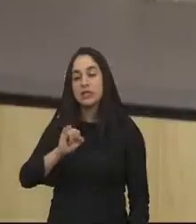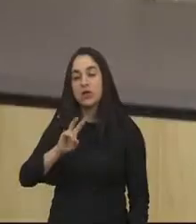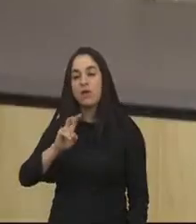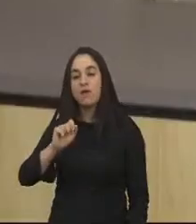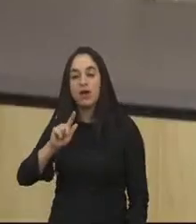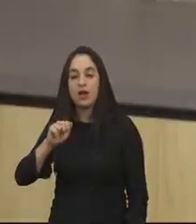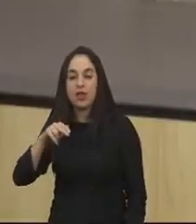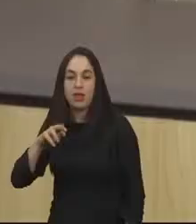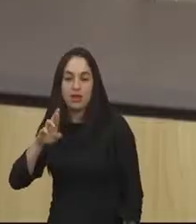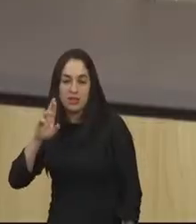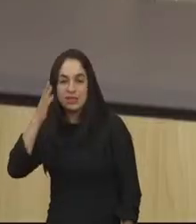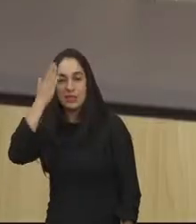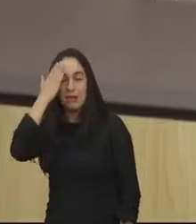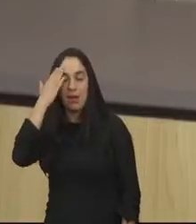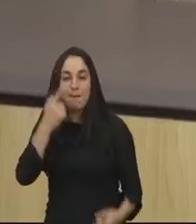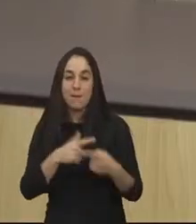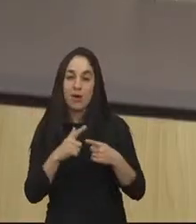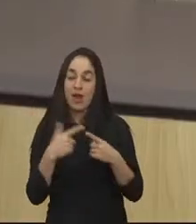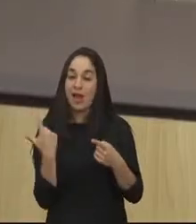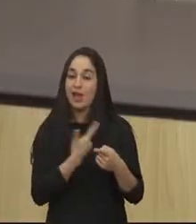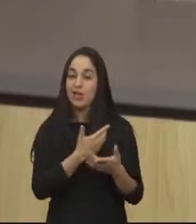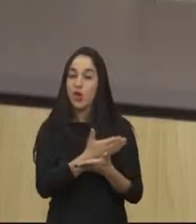momento. A gente está começando agora na gestão